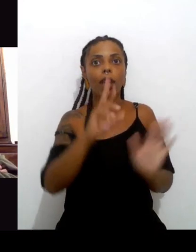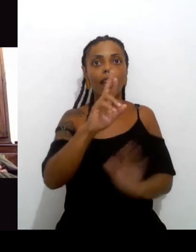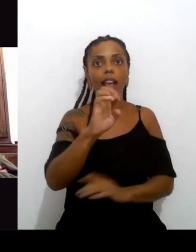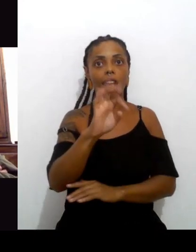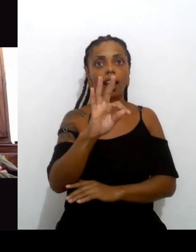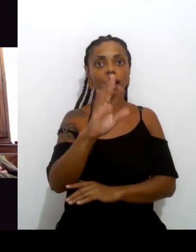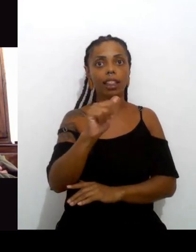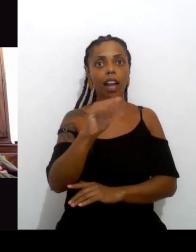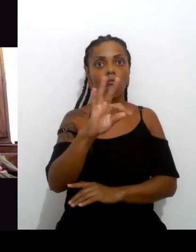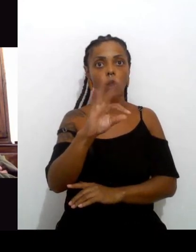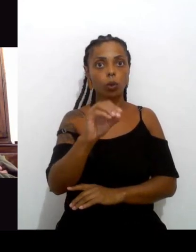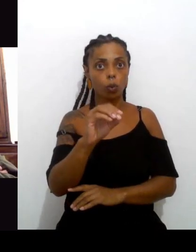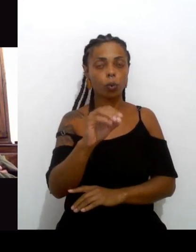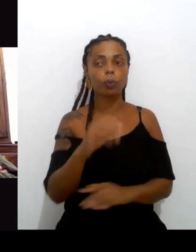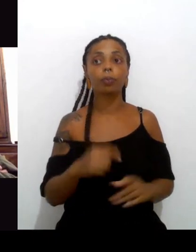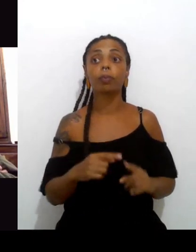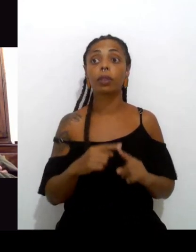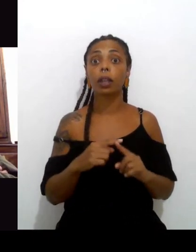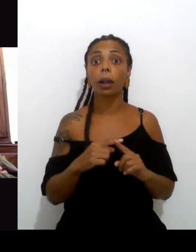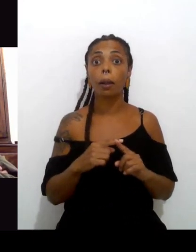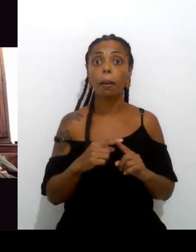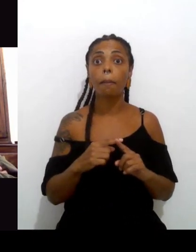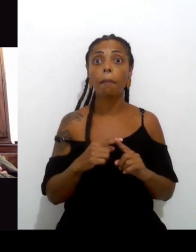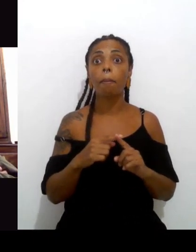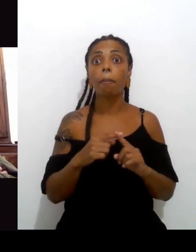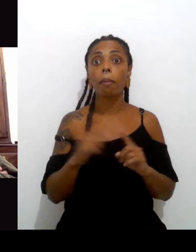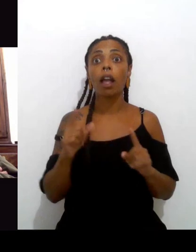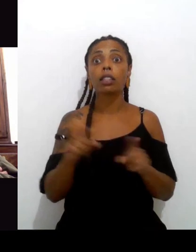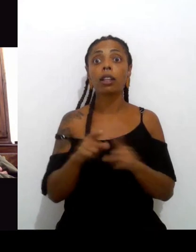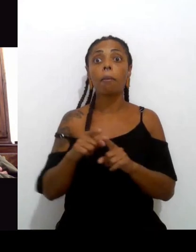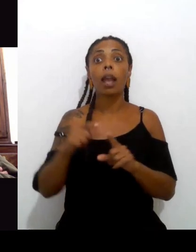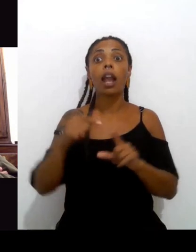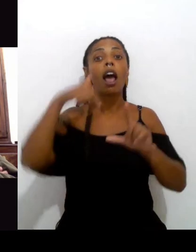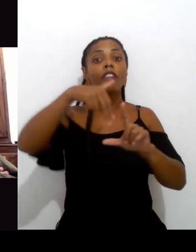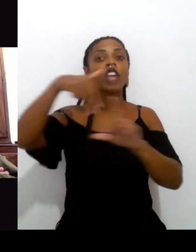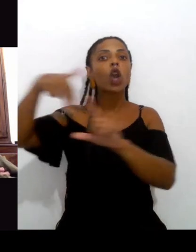mas também em suas figuras né mesmo